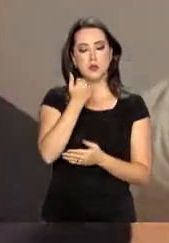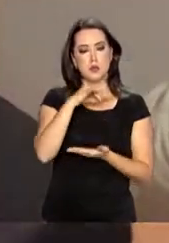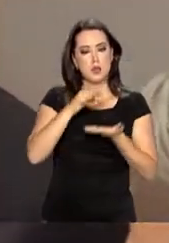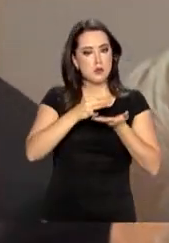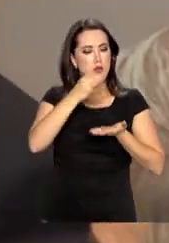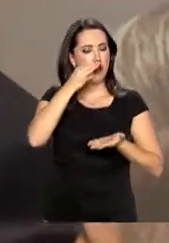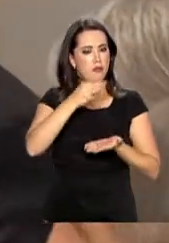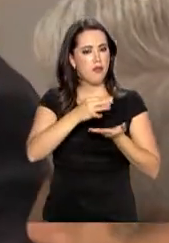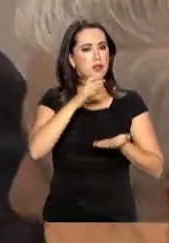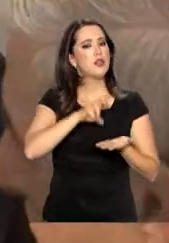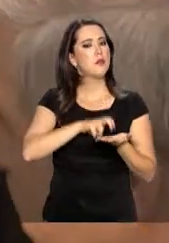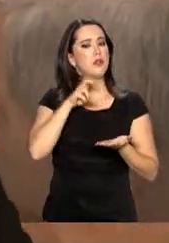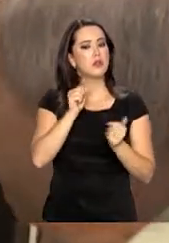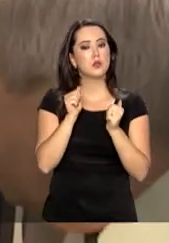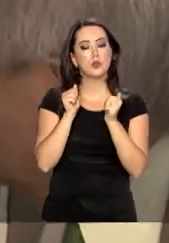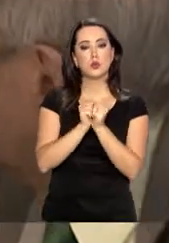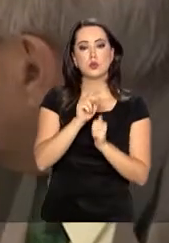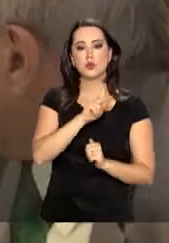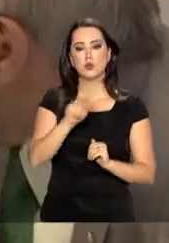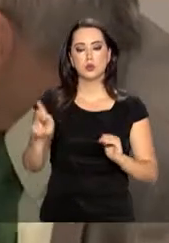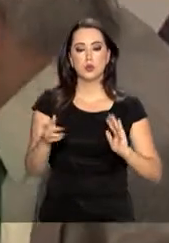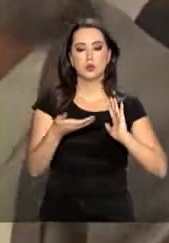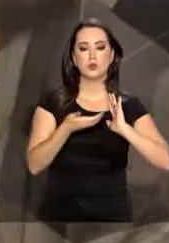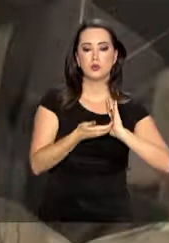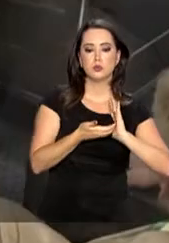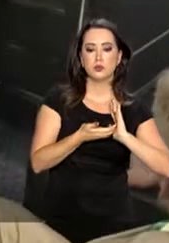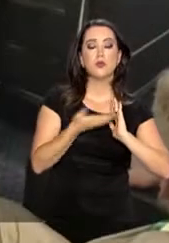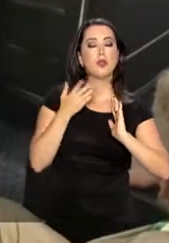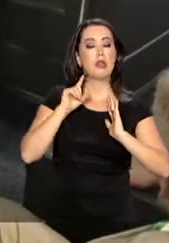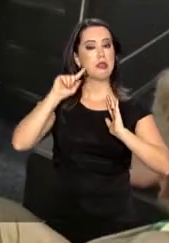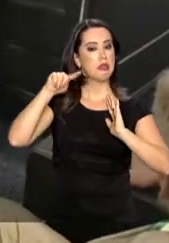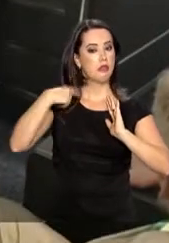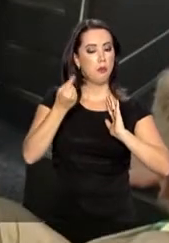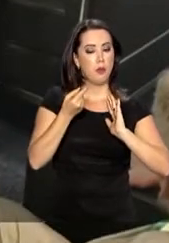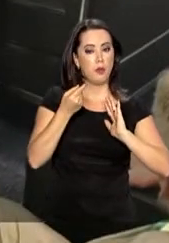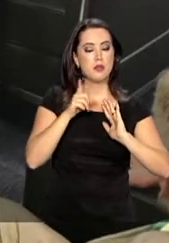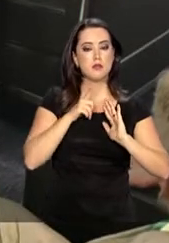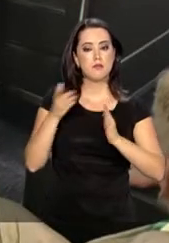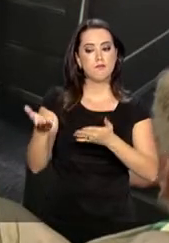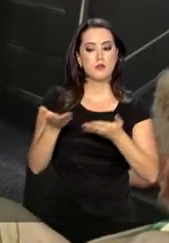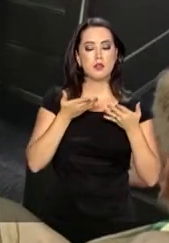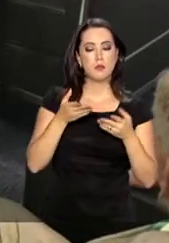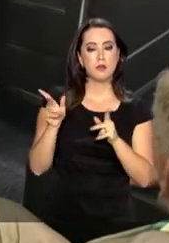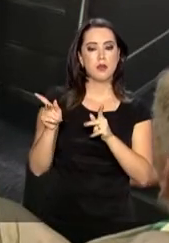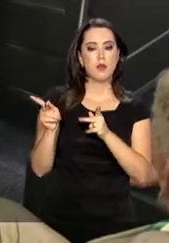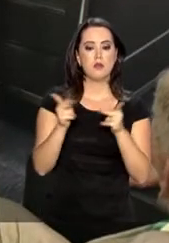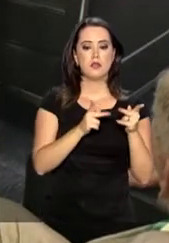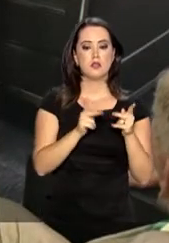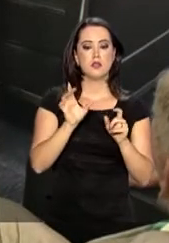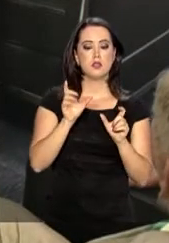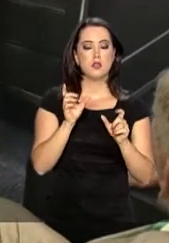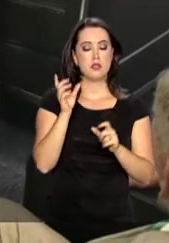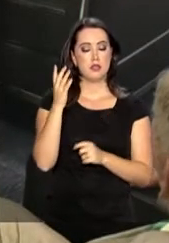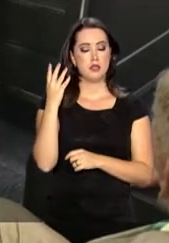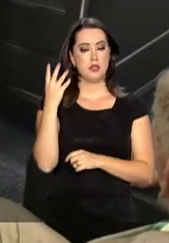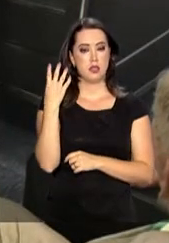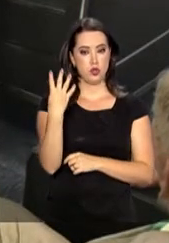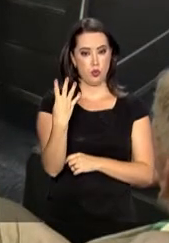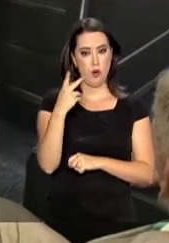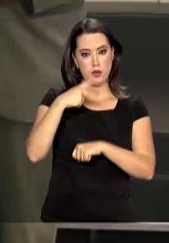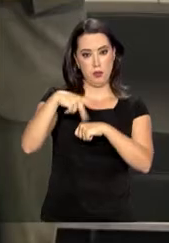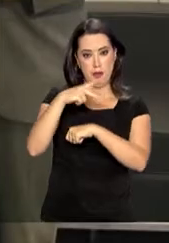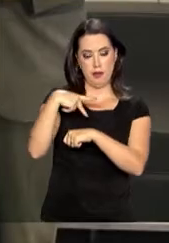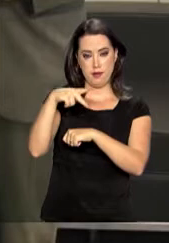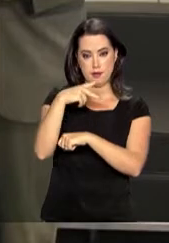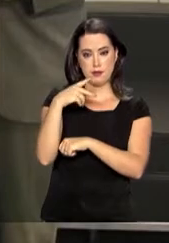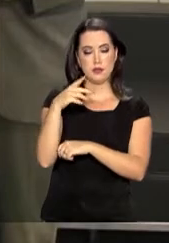manhã com o presidente da Câmara, deputado Rodrigo Maia. Depois, ele recebeu a visita de embaixadores de 4 países: